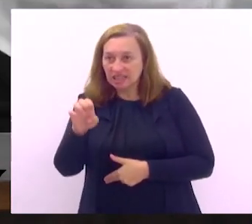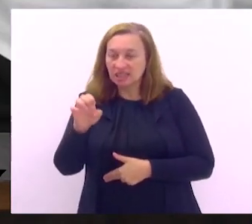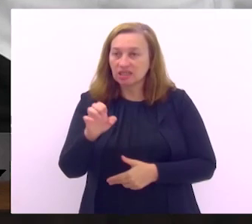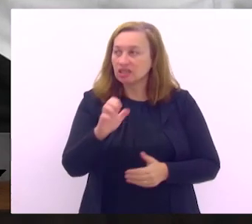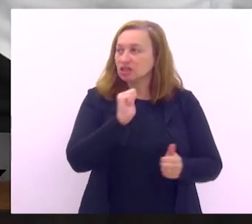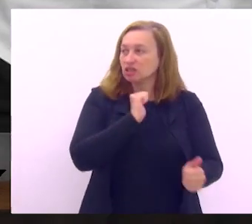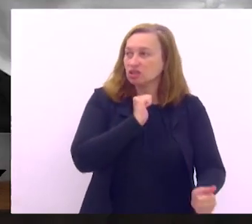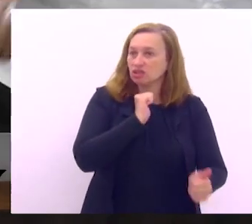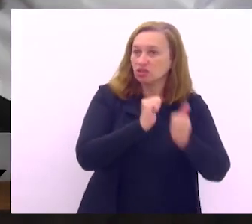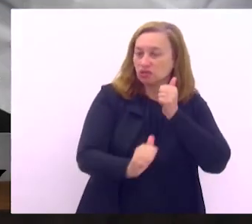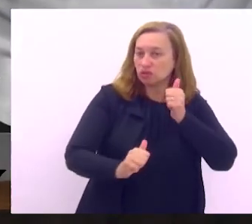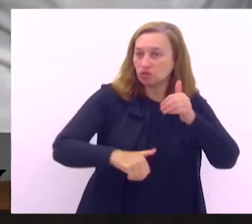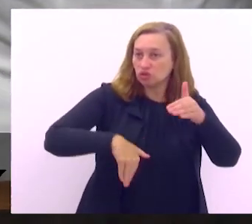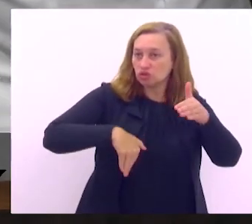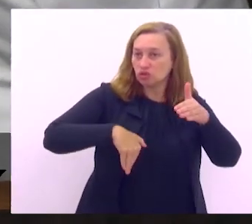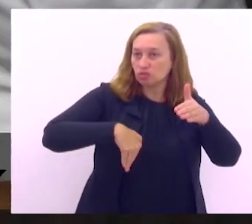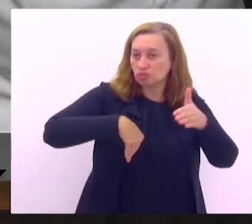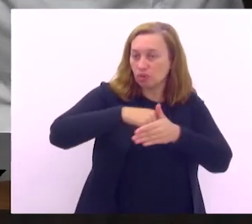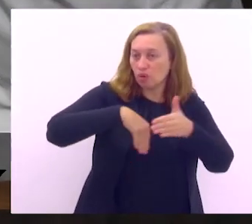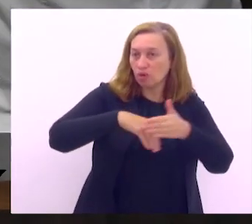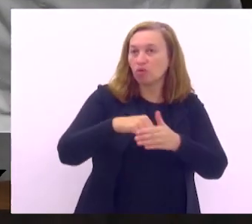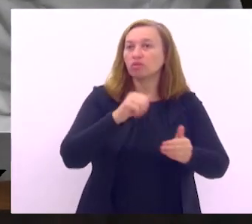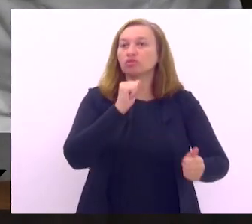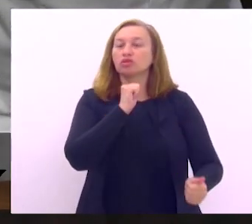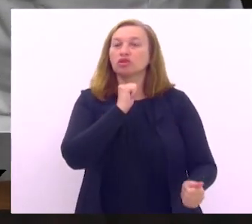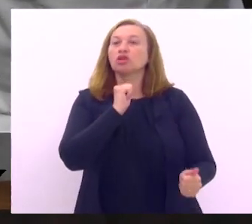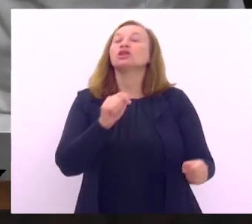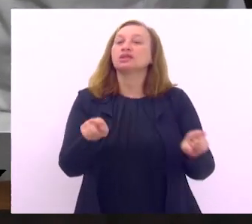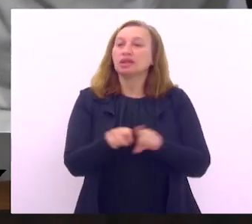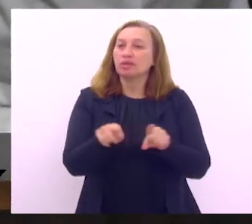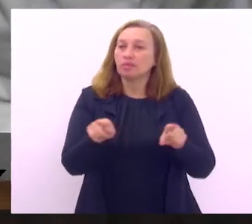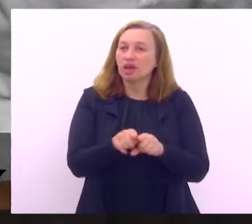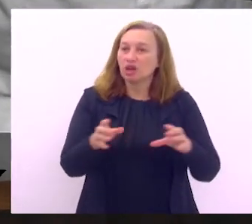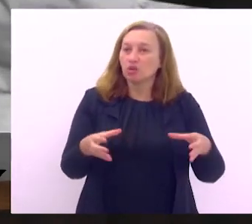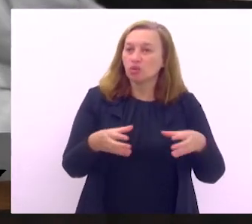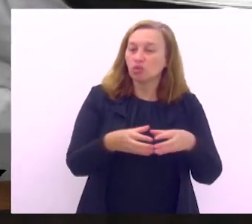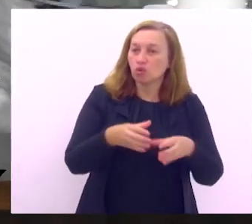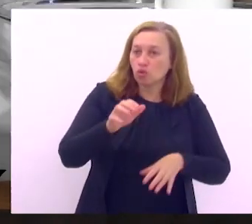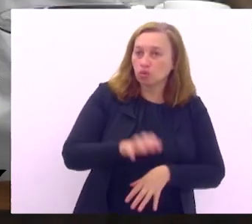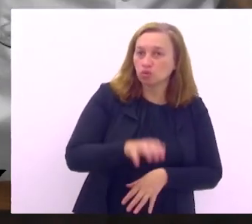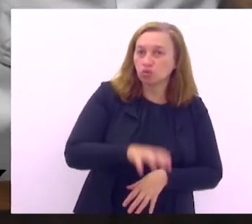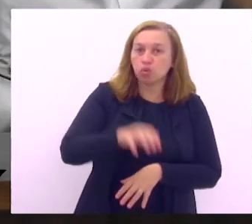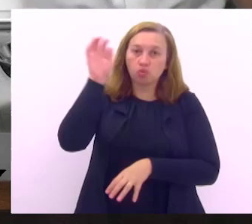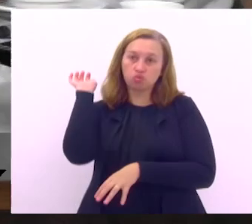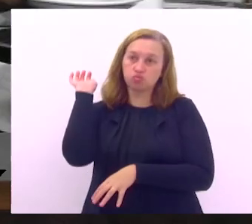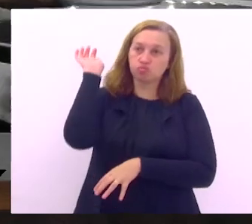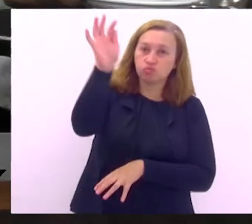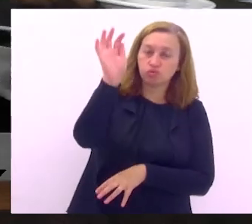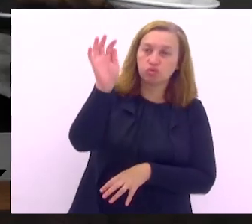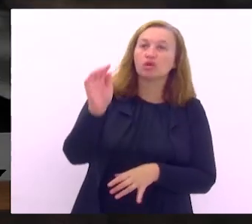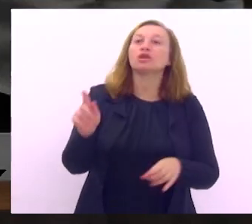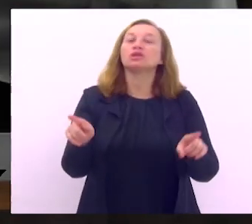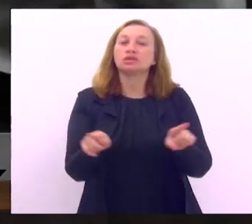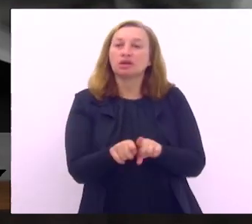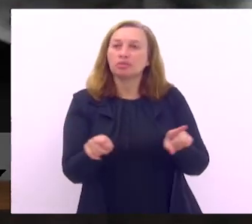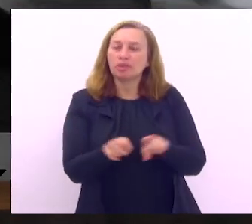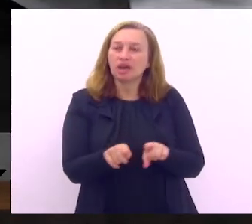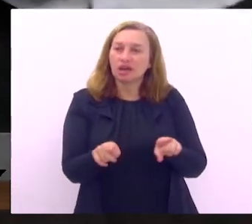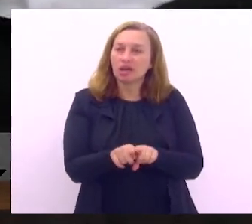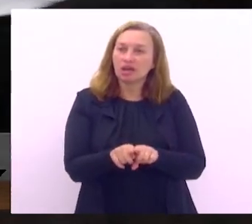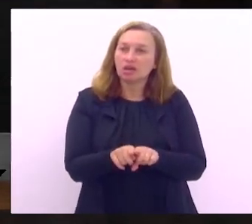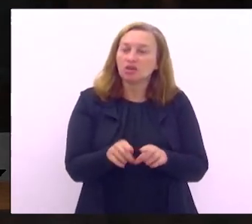Futebol, a Confederação Brasileira de Vôlei, e, portanto, nessa parceria com os entes federativos, com